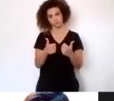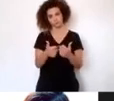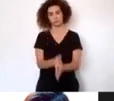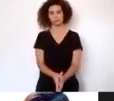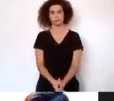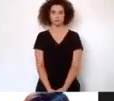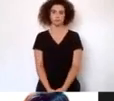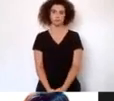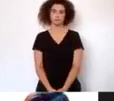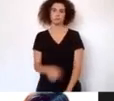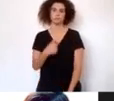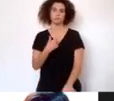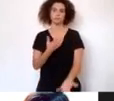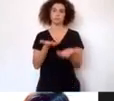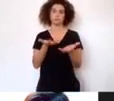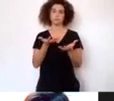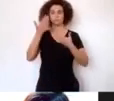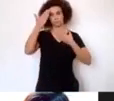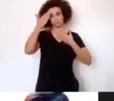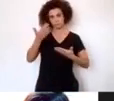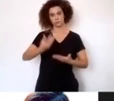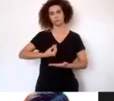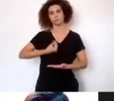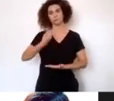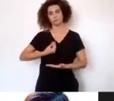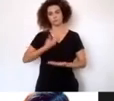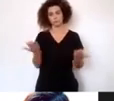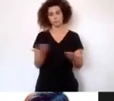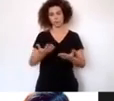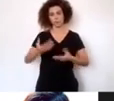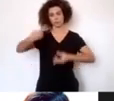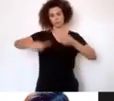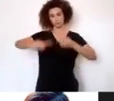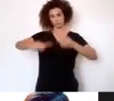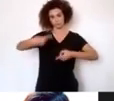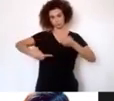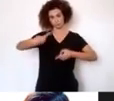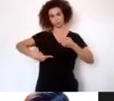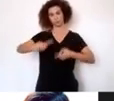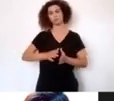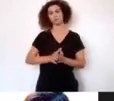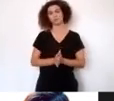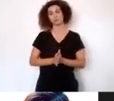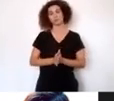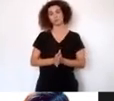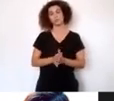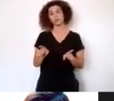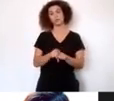sentido. Gostaria de agradecer a oportunidade de estar aqui nesse debate e contar com apoio,